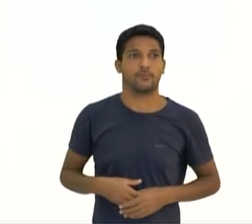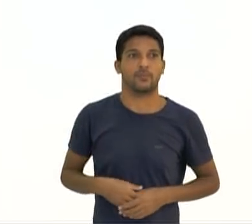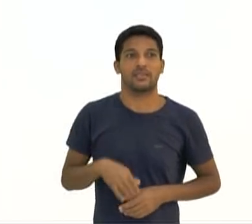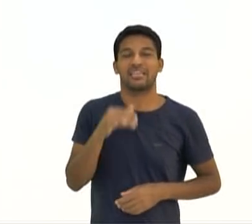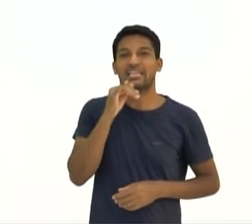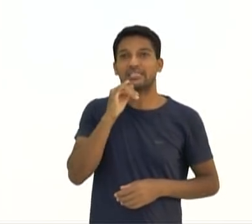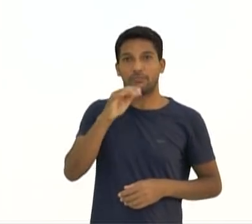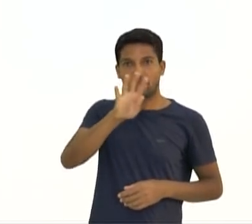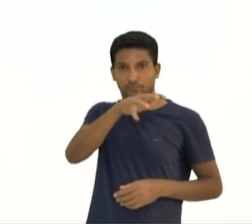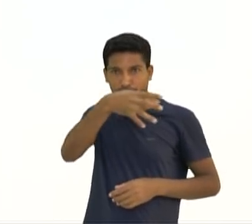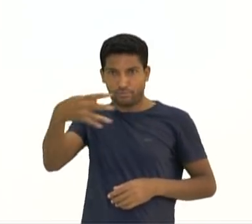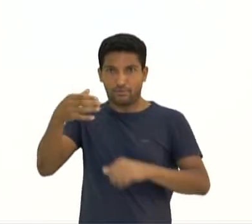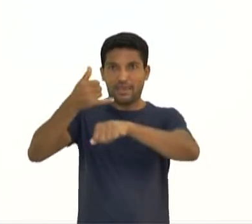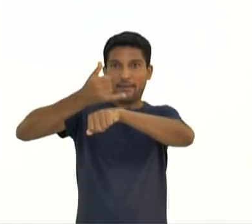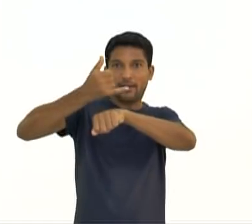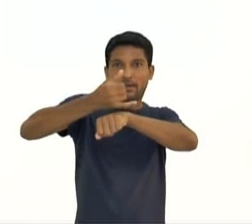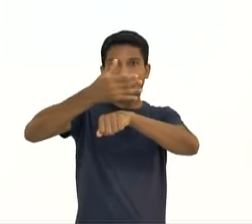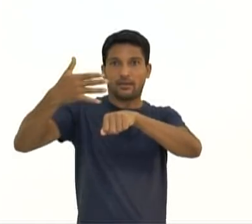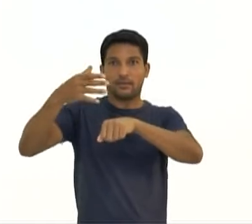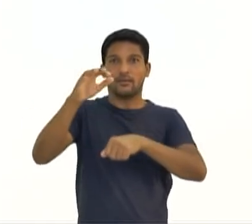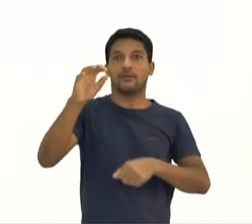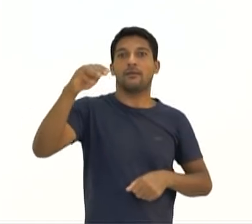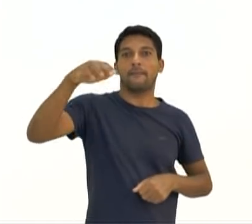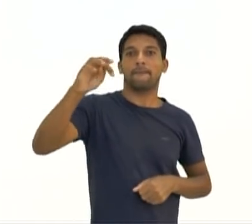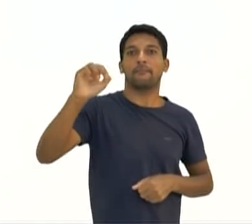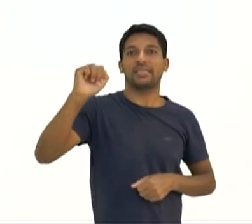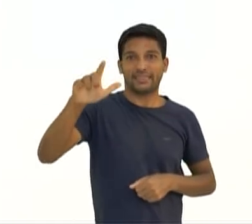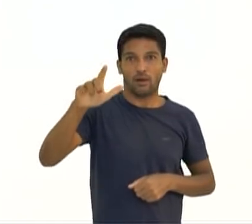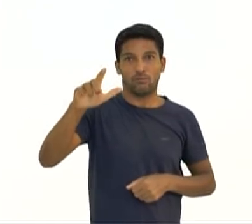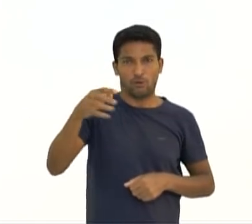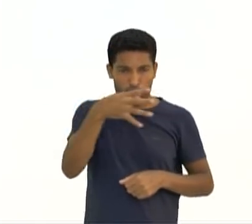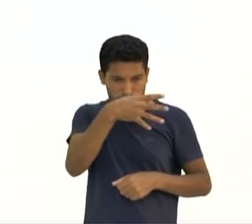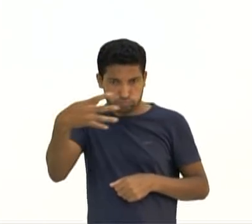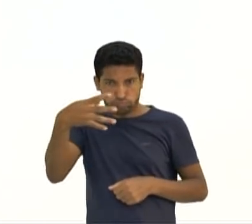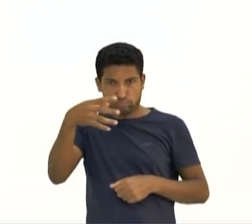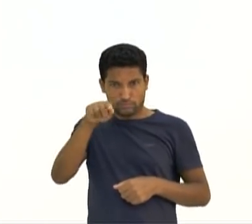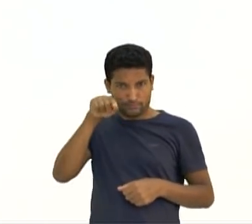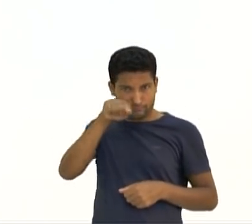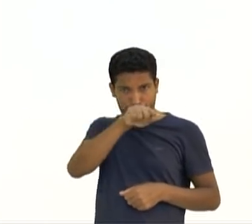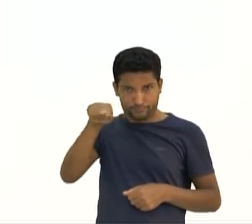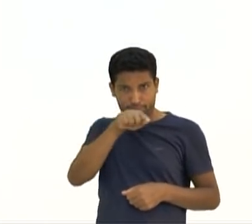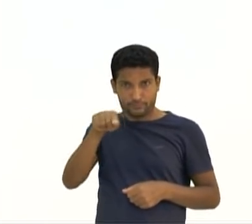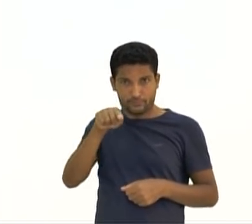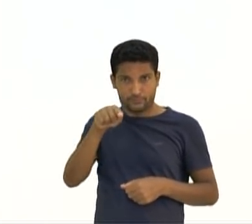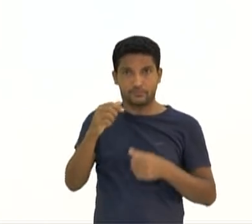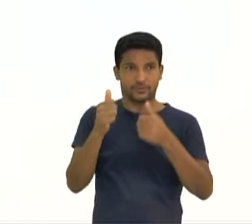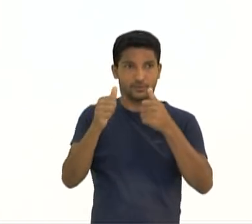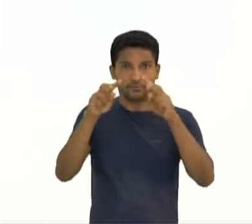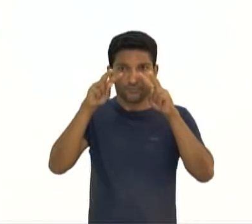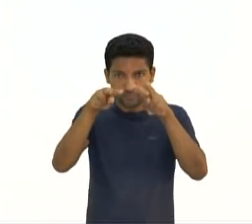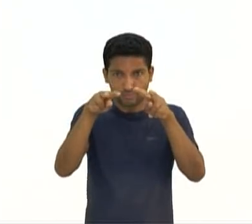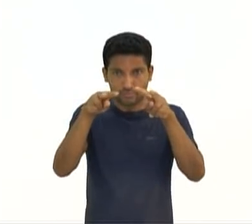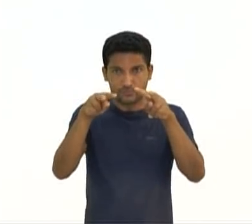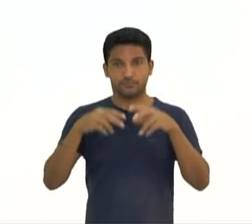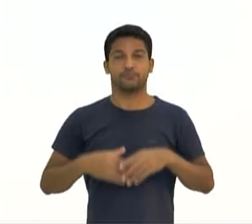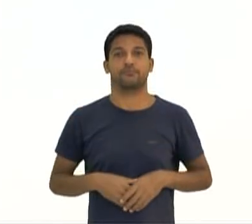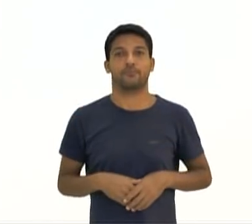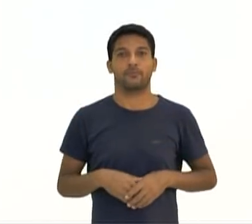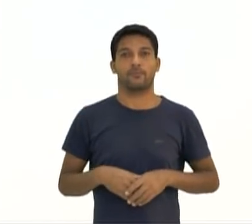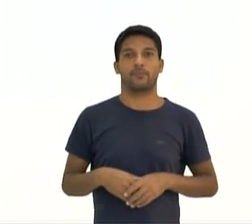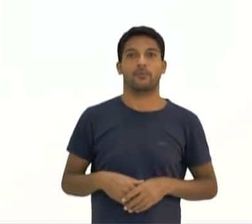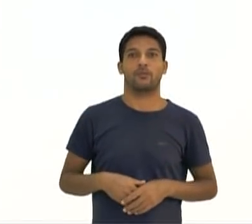transição, é esse meiozão aqui da tabela periódica. Tranquilão? Show? Show, pessoal, maravilha